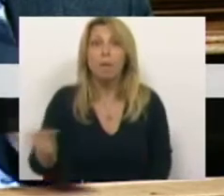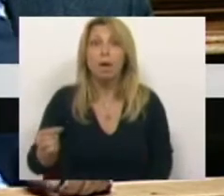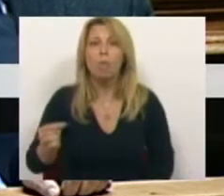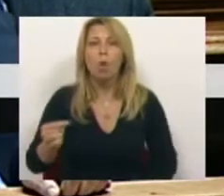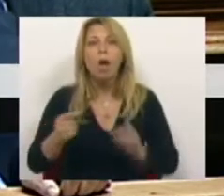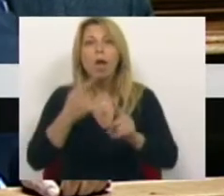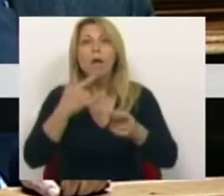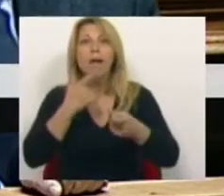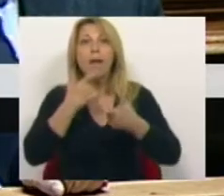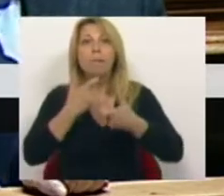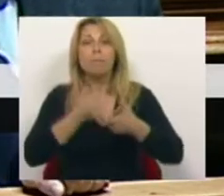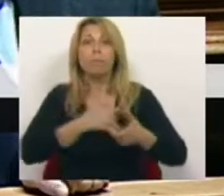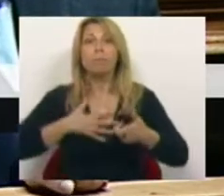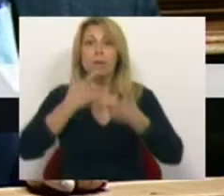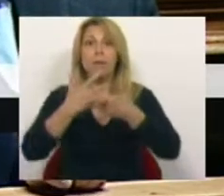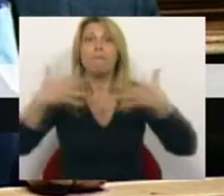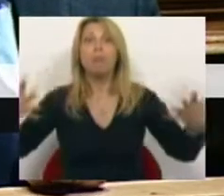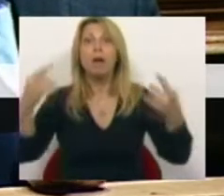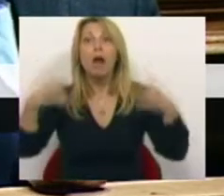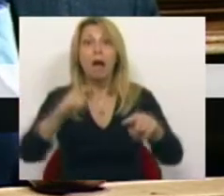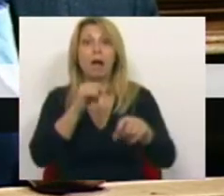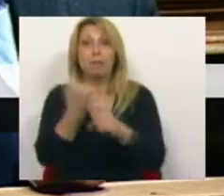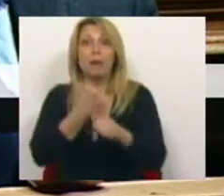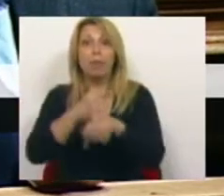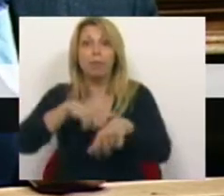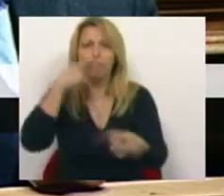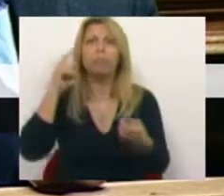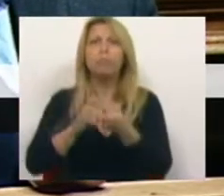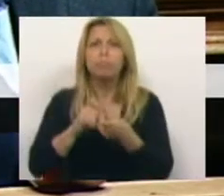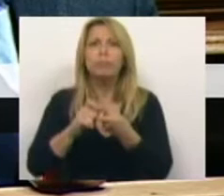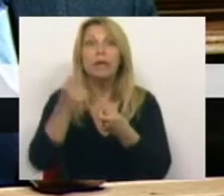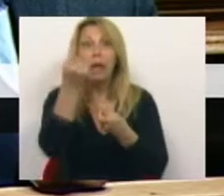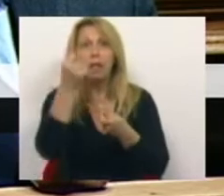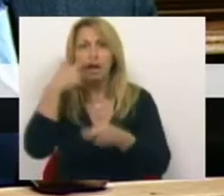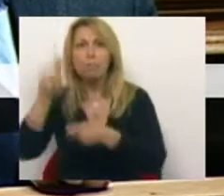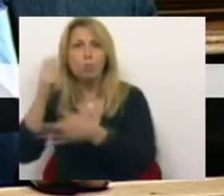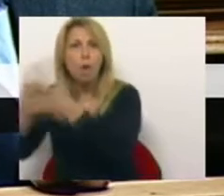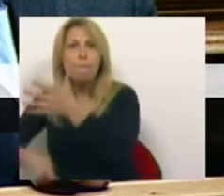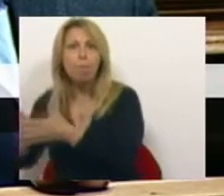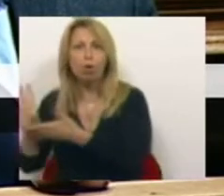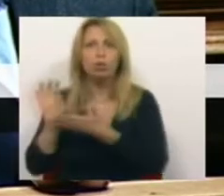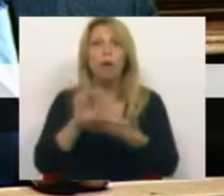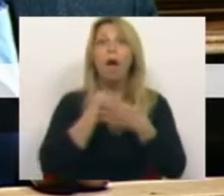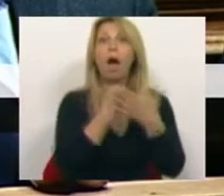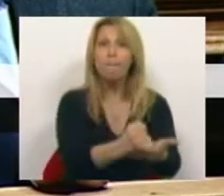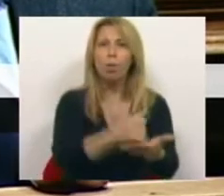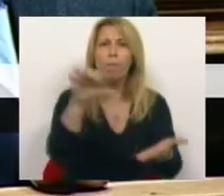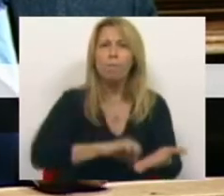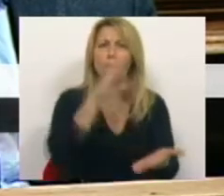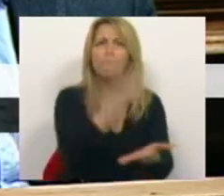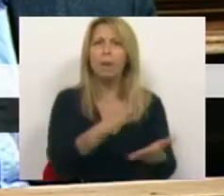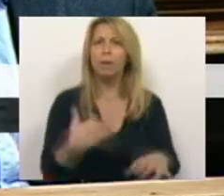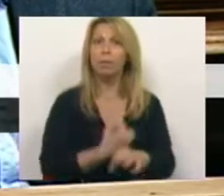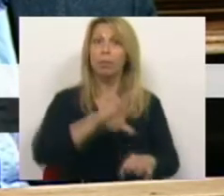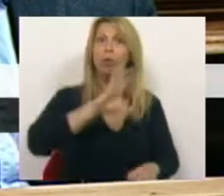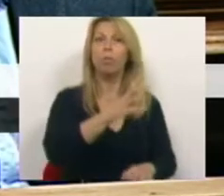trabalho temporário. Mas nós vamos apoiar com o dinheiro dos contribuintes as piores práticas laborais do país. Não tem sentido.